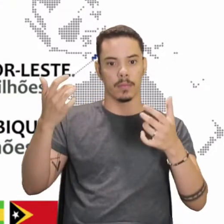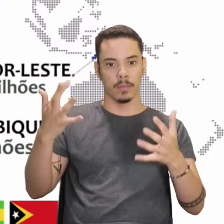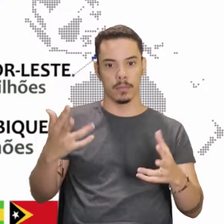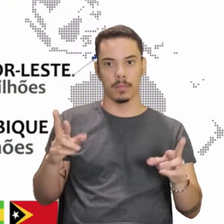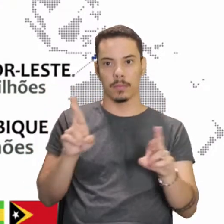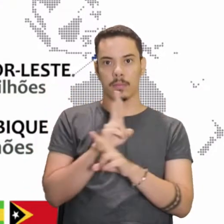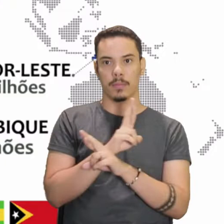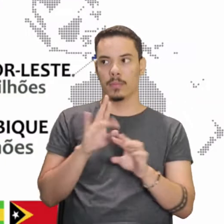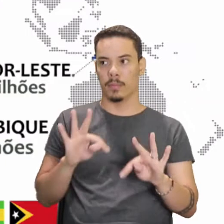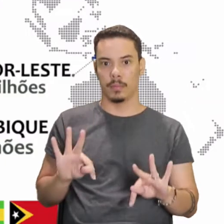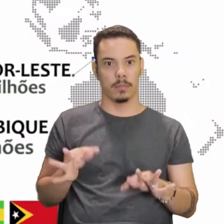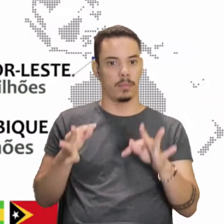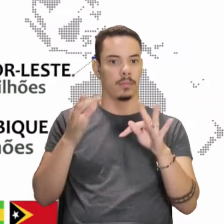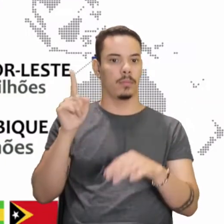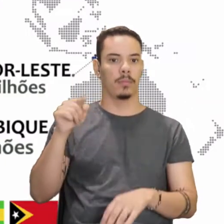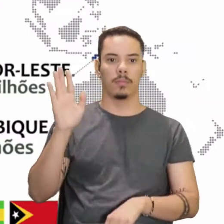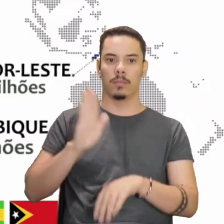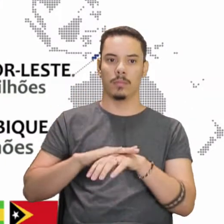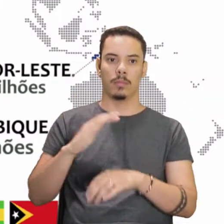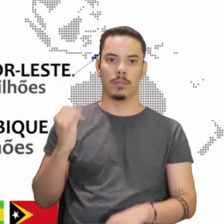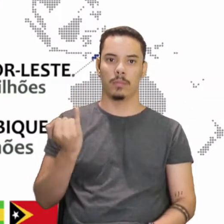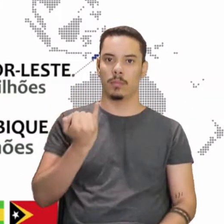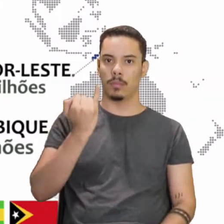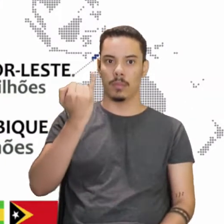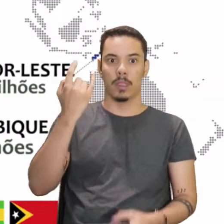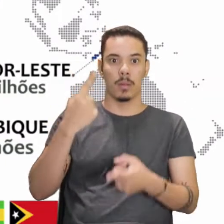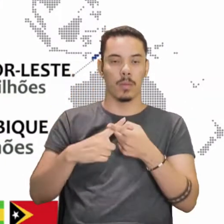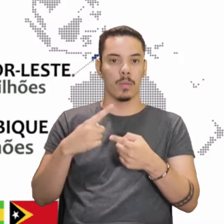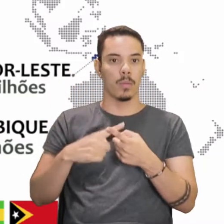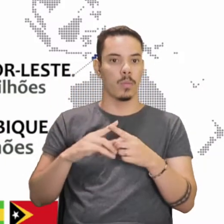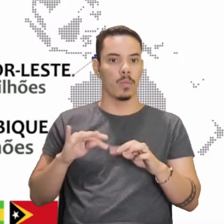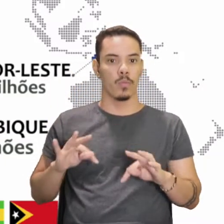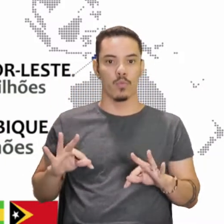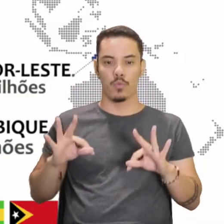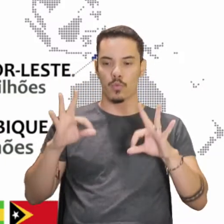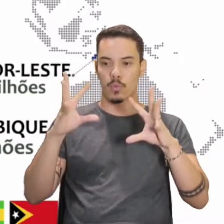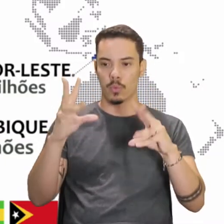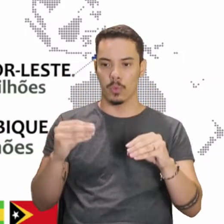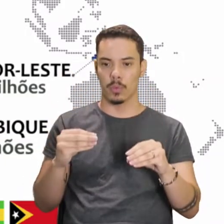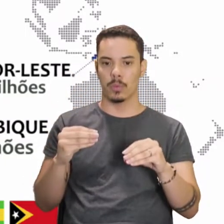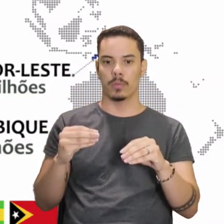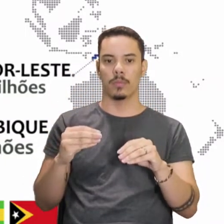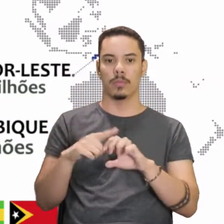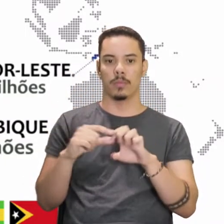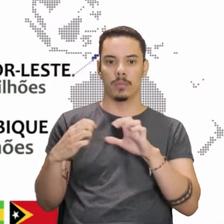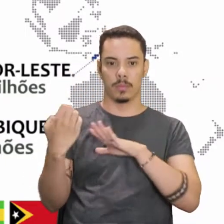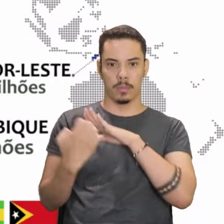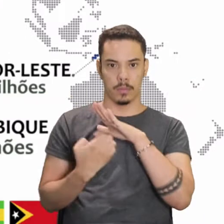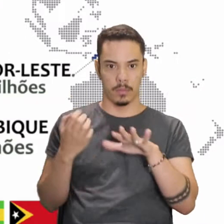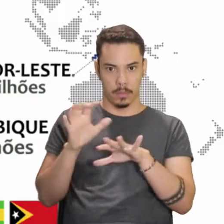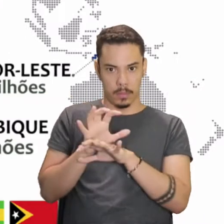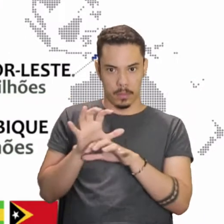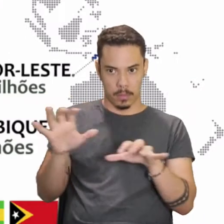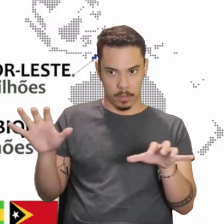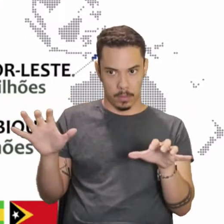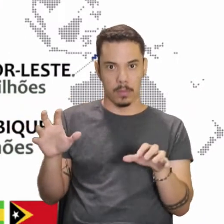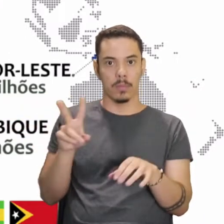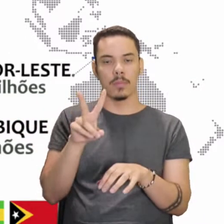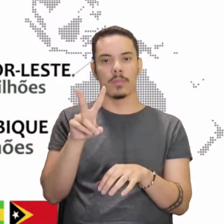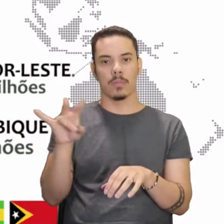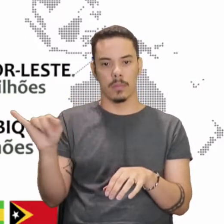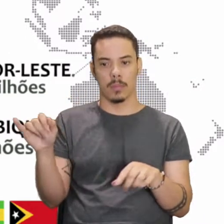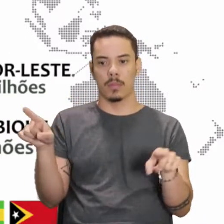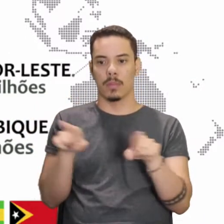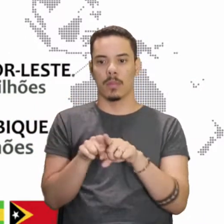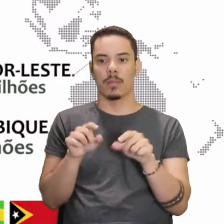relação tecnológica, isso é muito importante porque todas as multinacionais a nível internacional, claro, que vão também